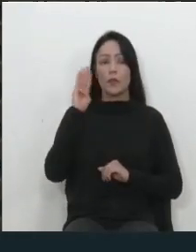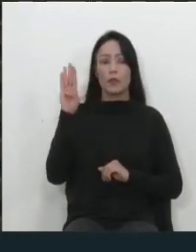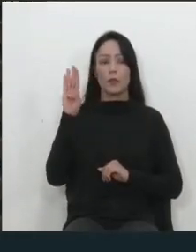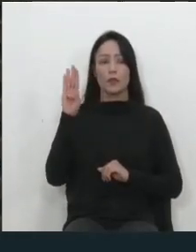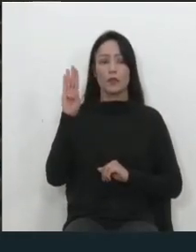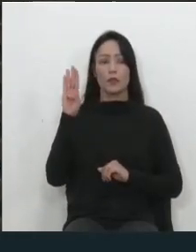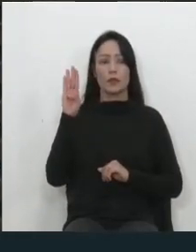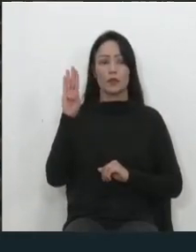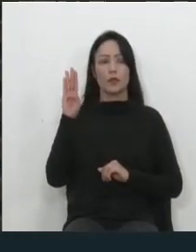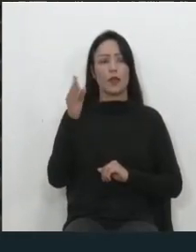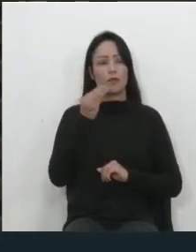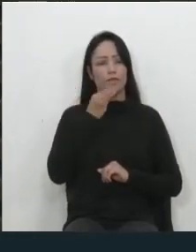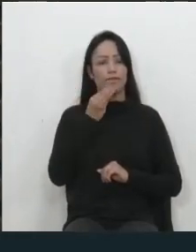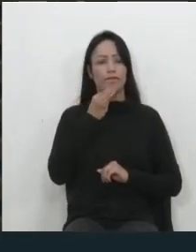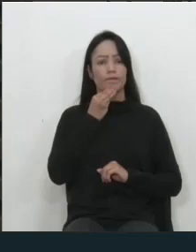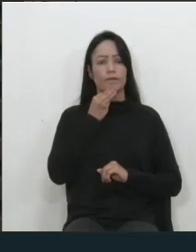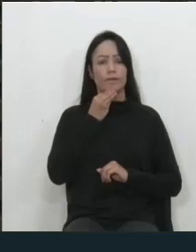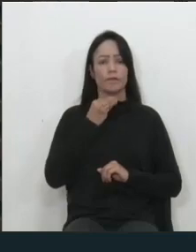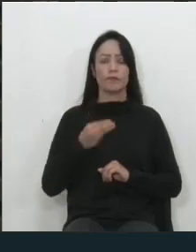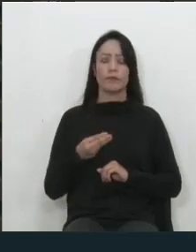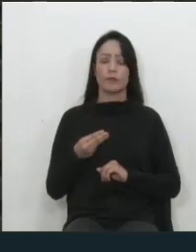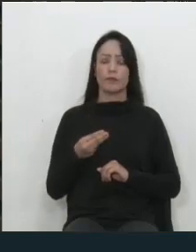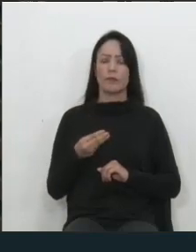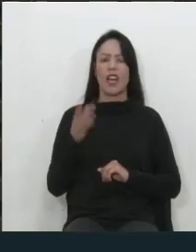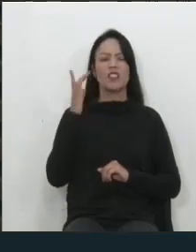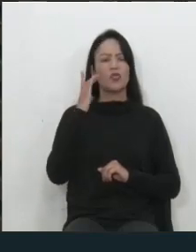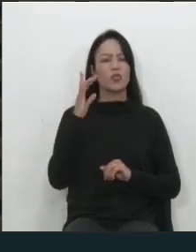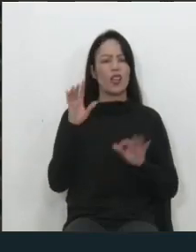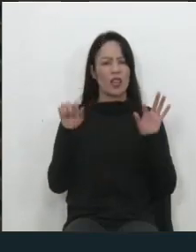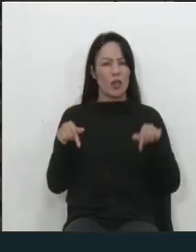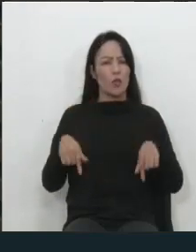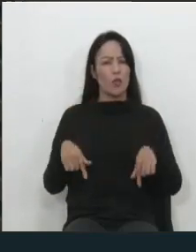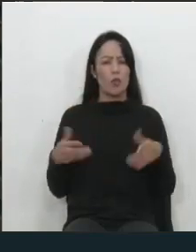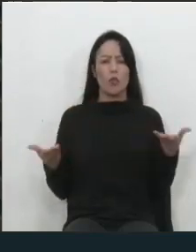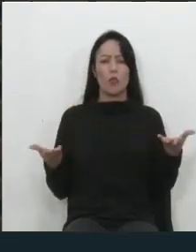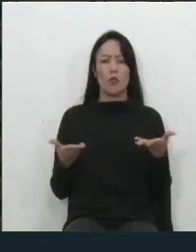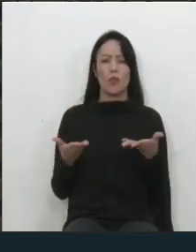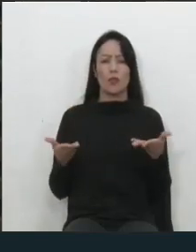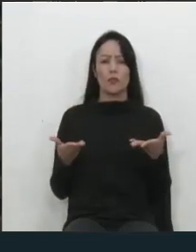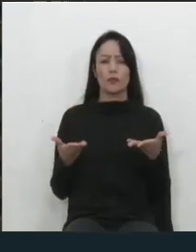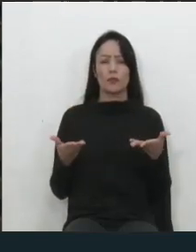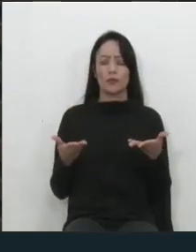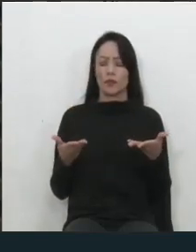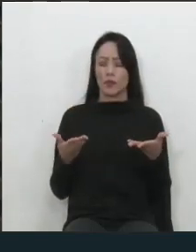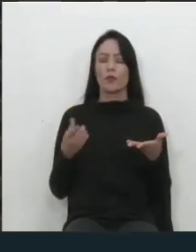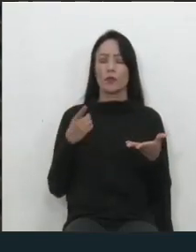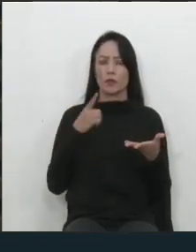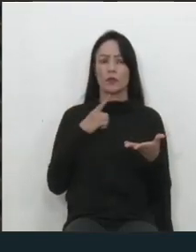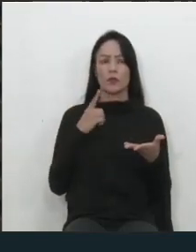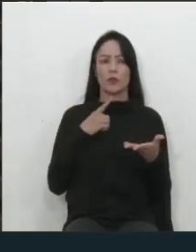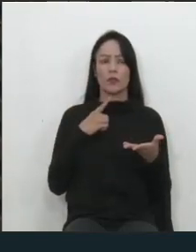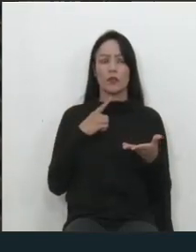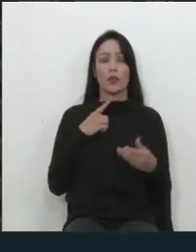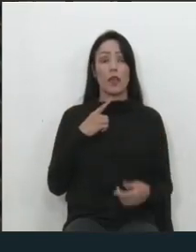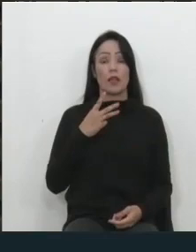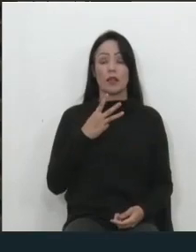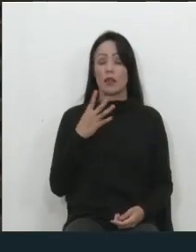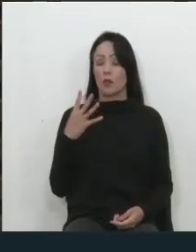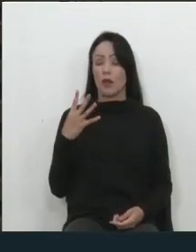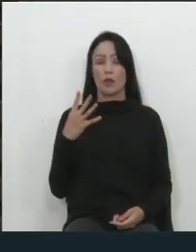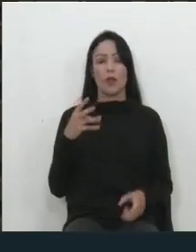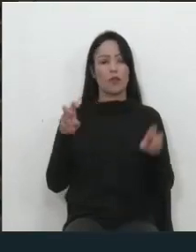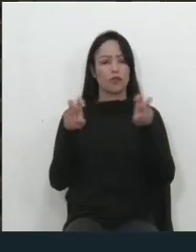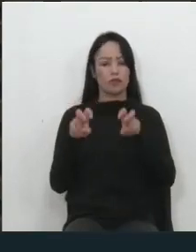a oportunidade. Eu acho que o fato de eu estar aqui hoje e ocupar uma das 34 cadeiras